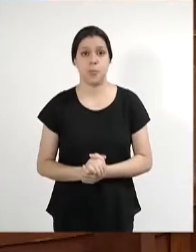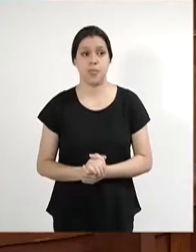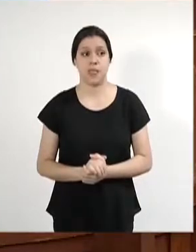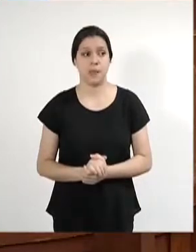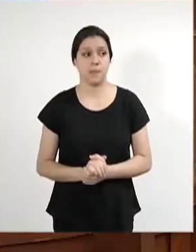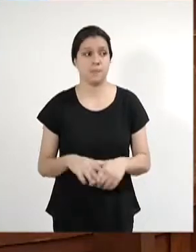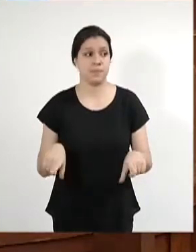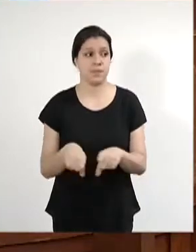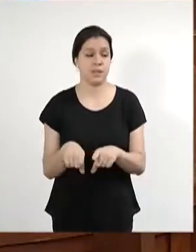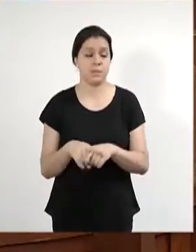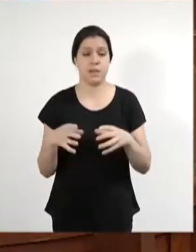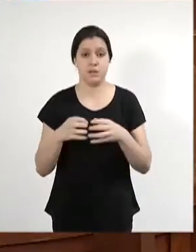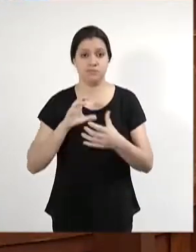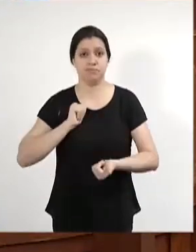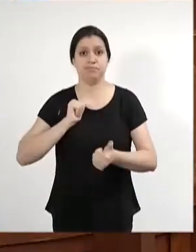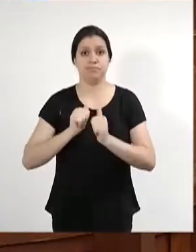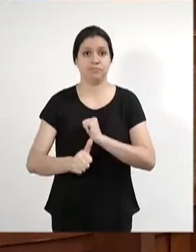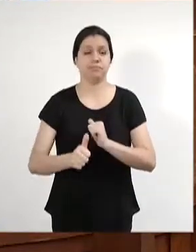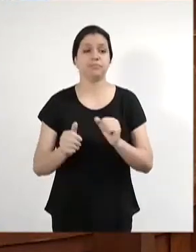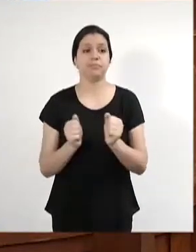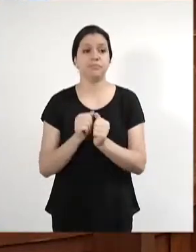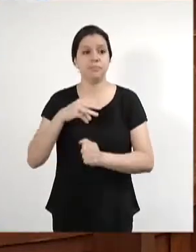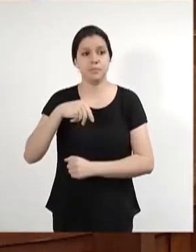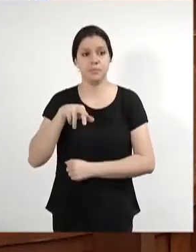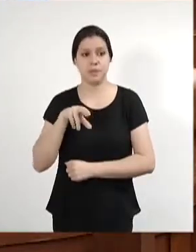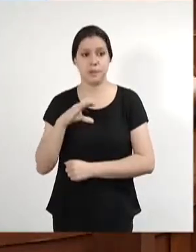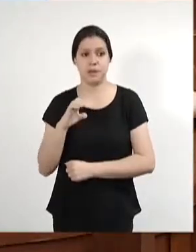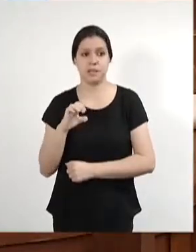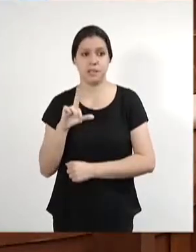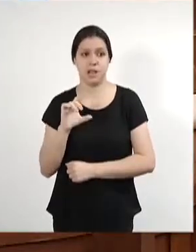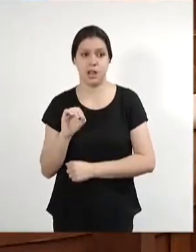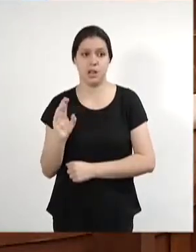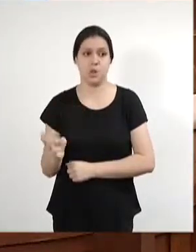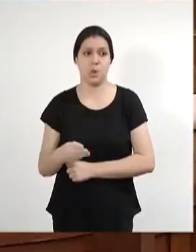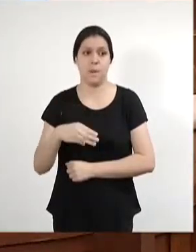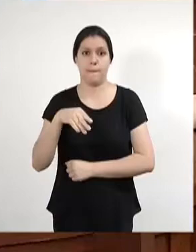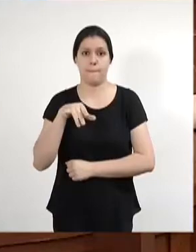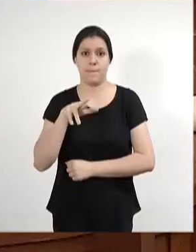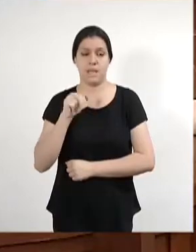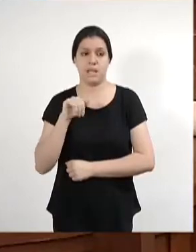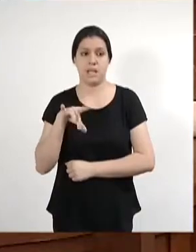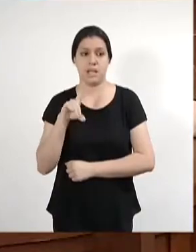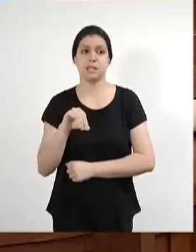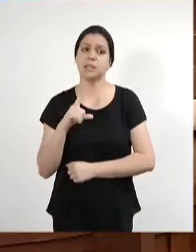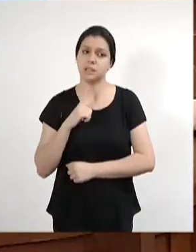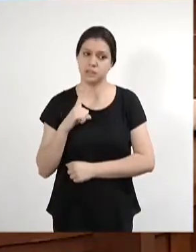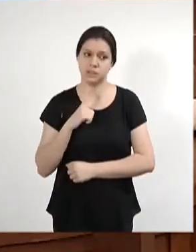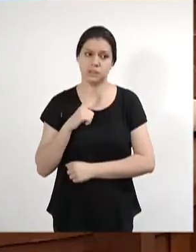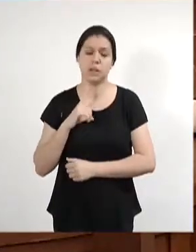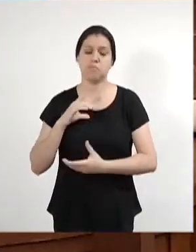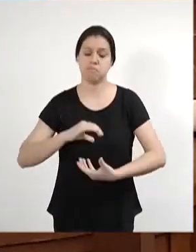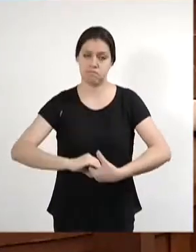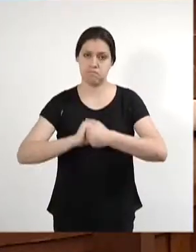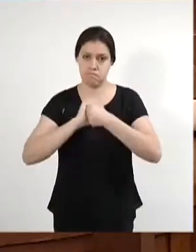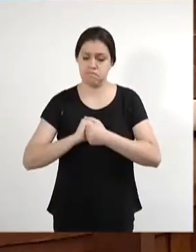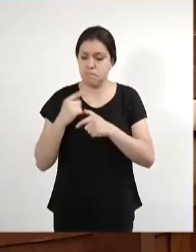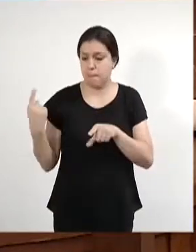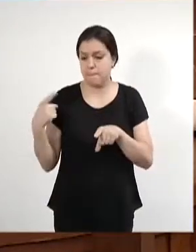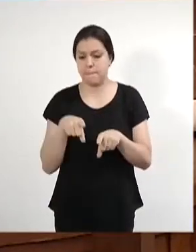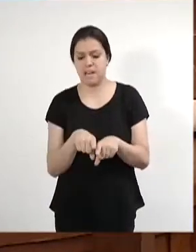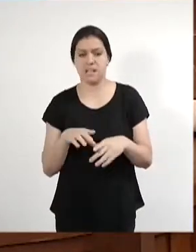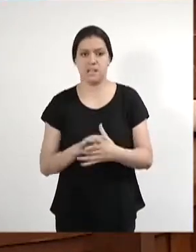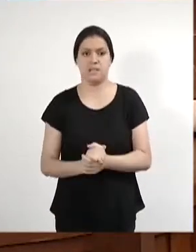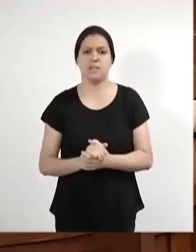da Fundesporte, do Marcelo Miranda, que têm sido grandes parceiros, não têm